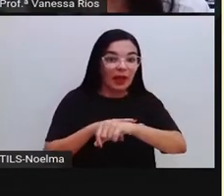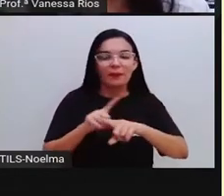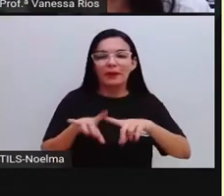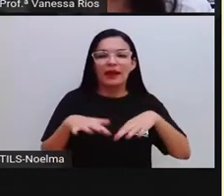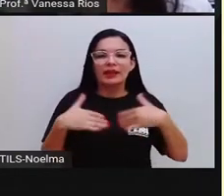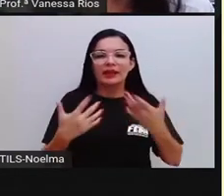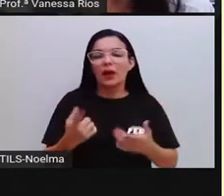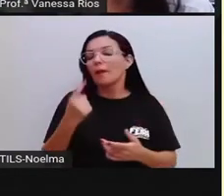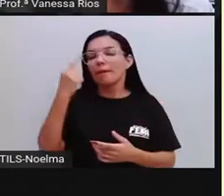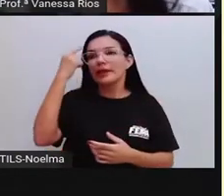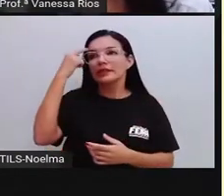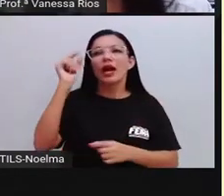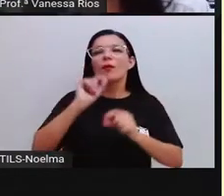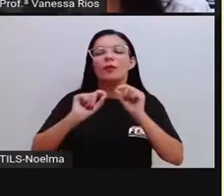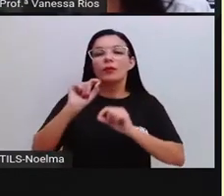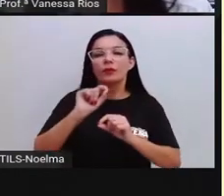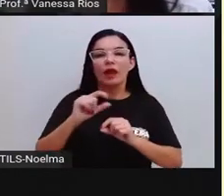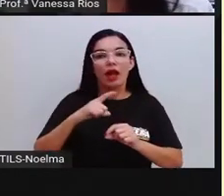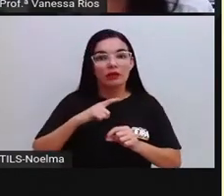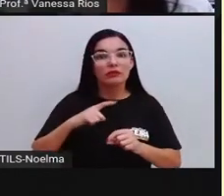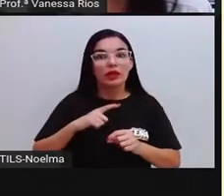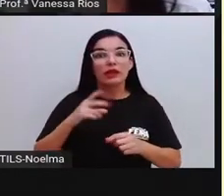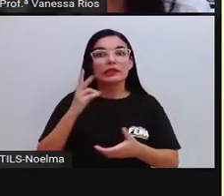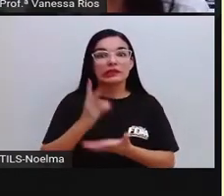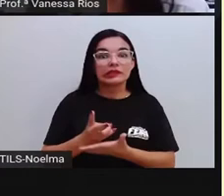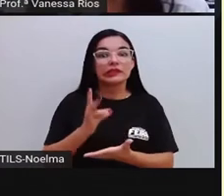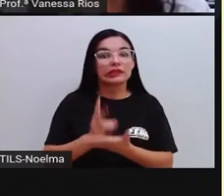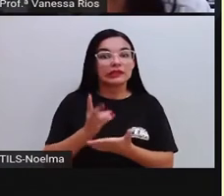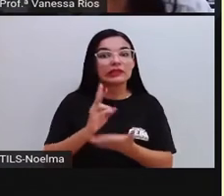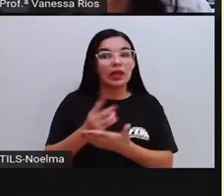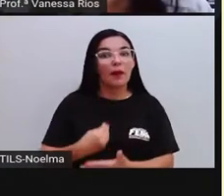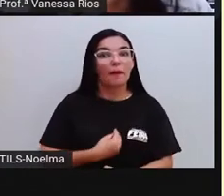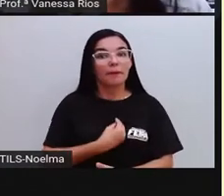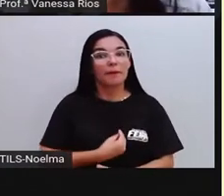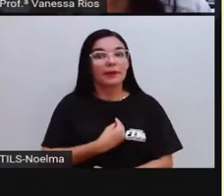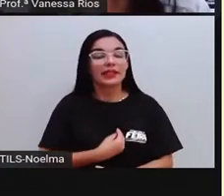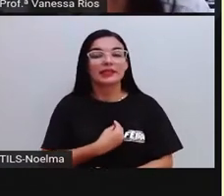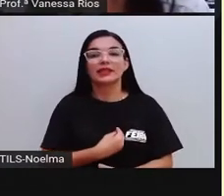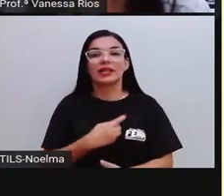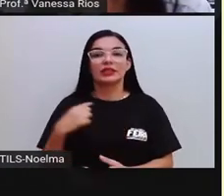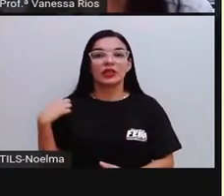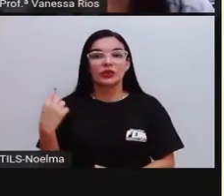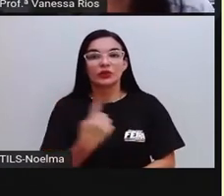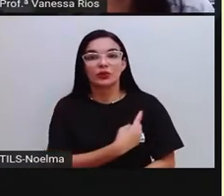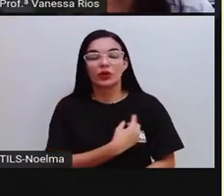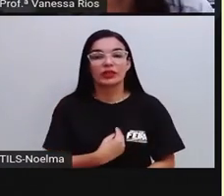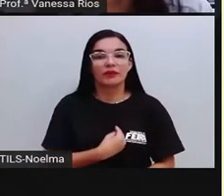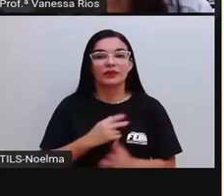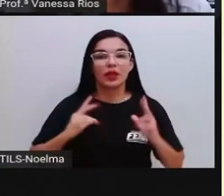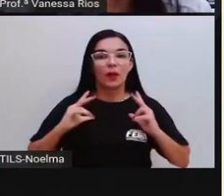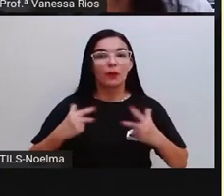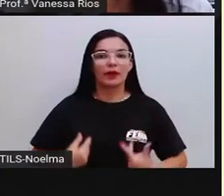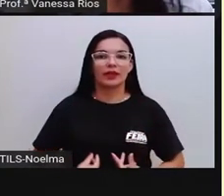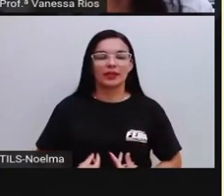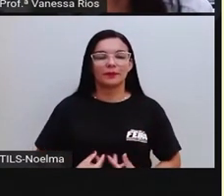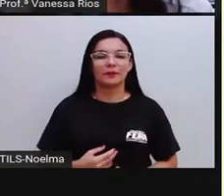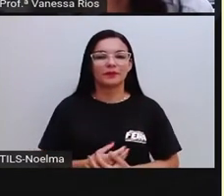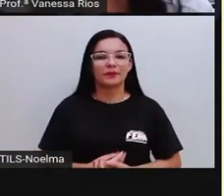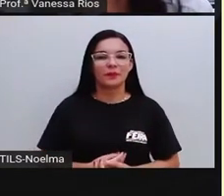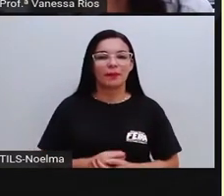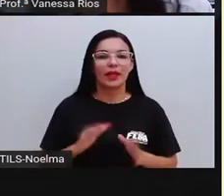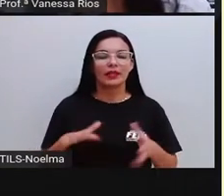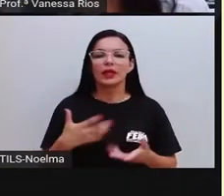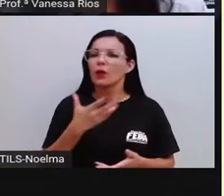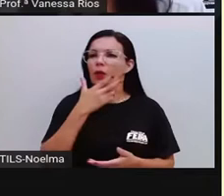pensar sobre o tempo como algo que esteve, sempre esteve e está presente na vida do ser humano. E aí o